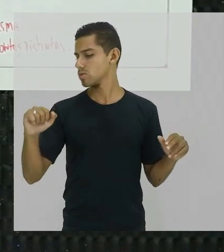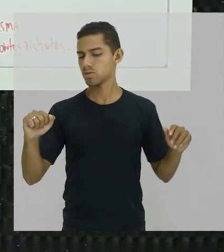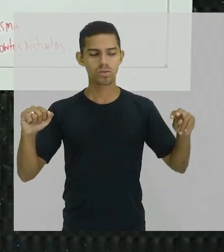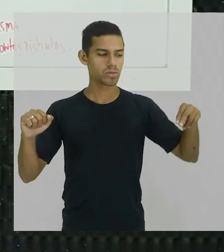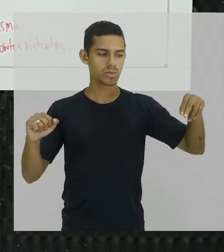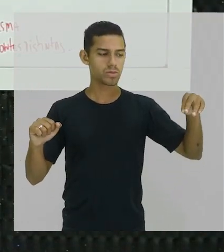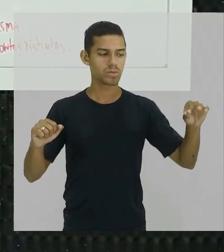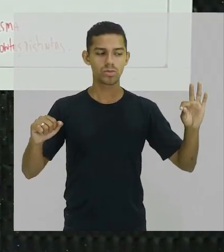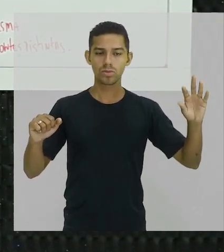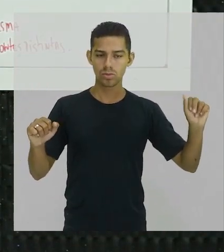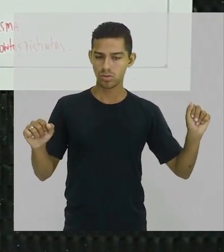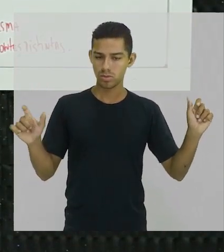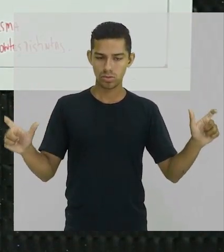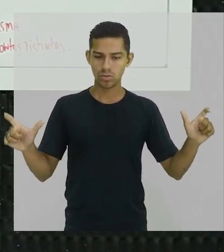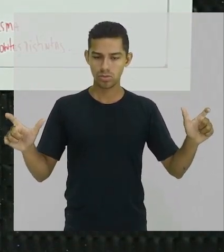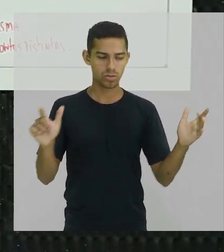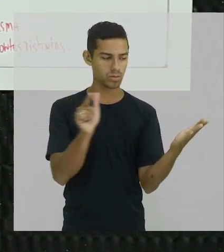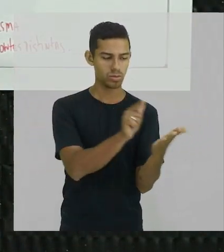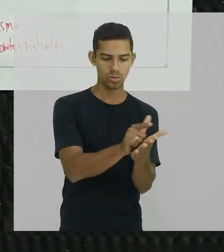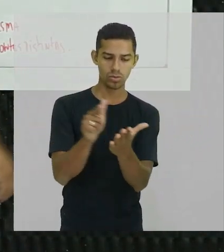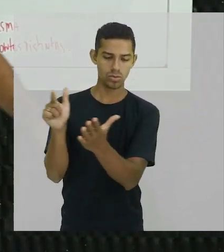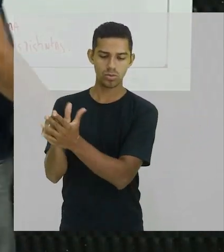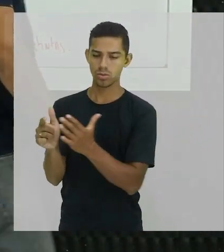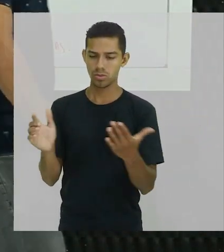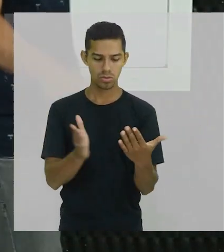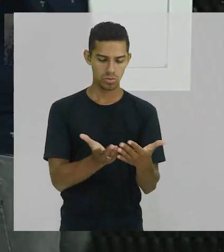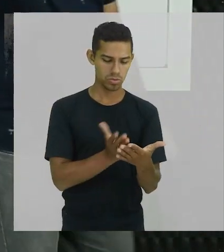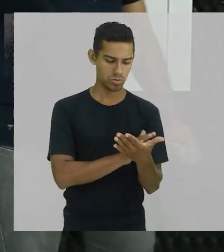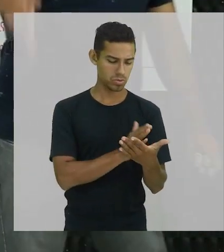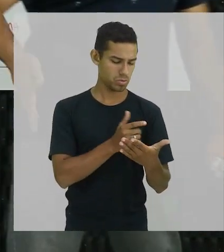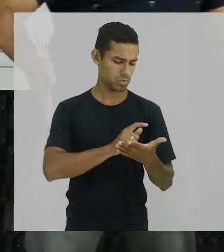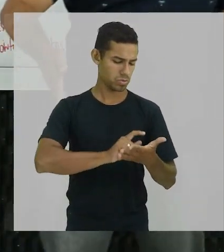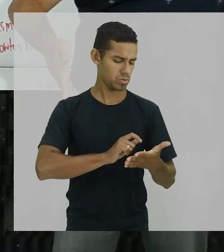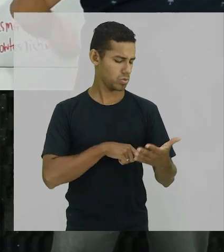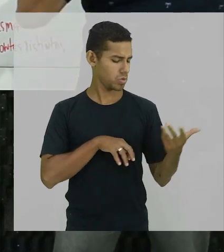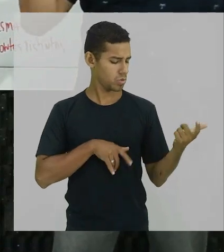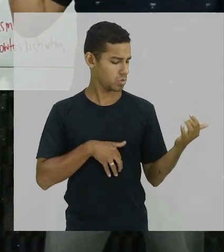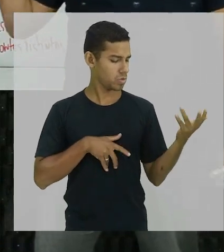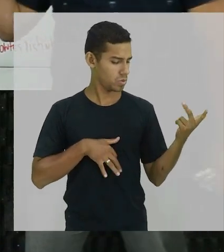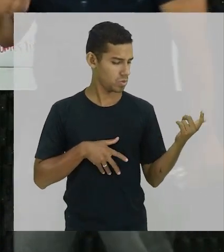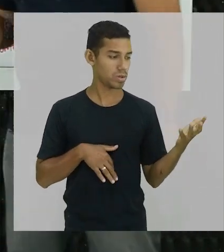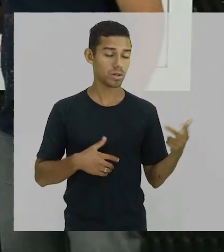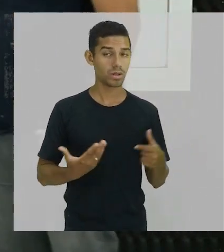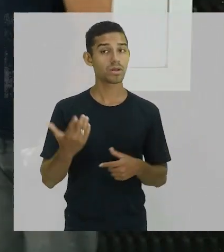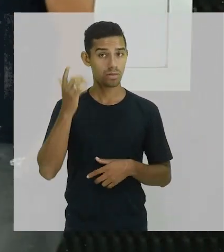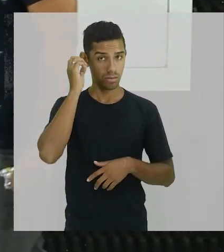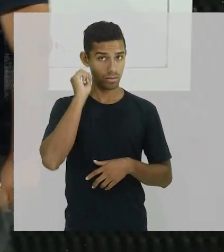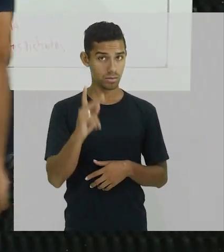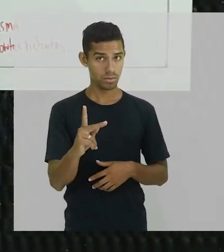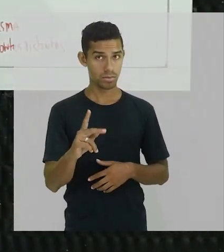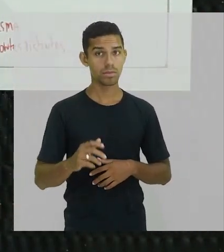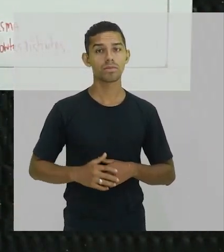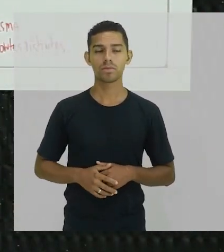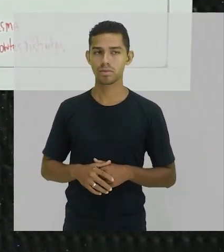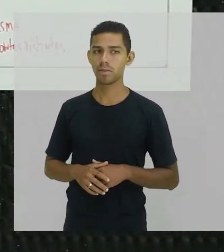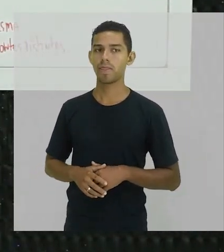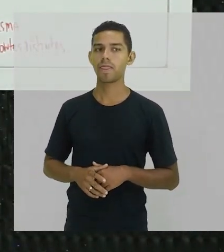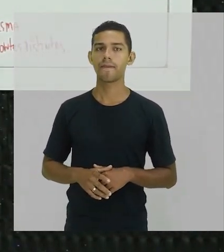mesmo que os dois estejam emitindo a mesma nota musical, né? Estejam na mesma escala de frequência. Tá ok? Bom,